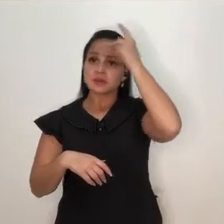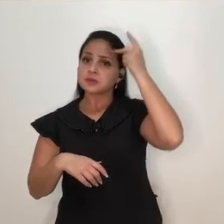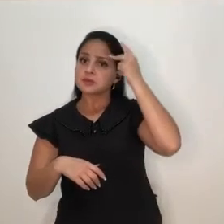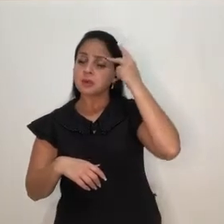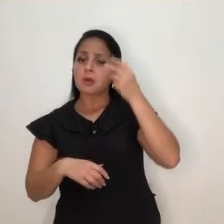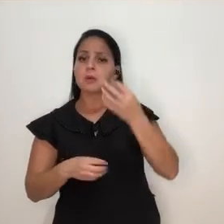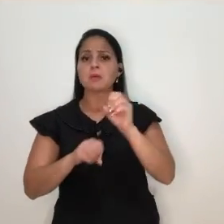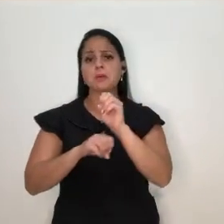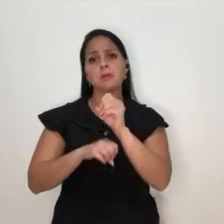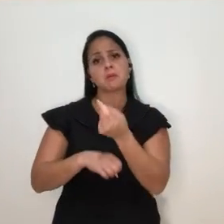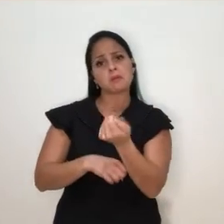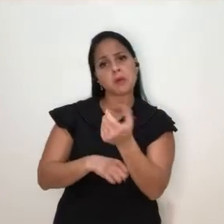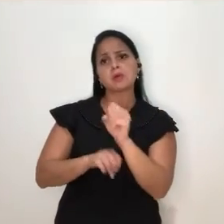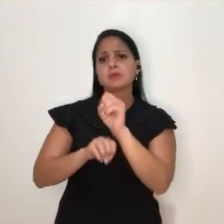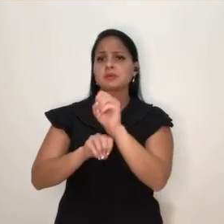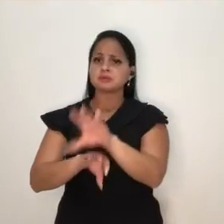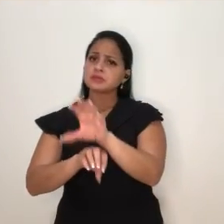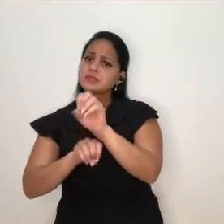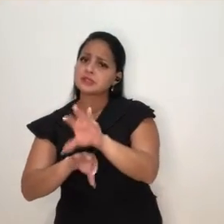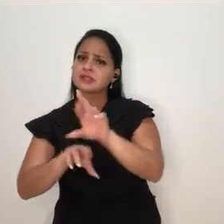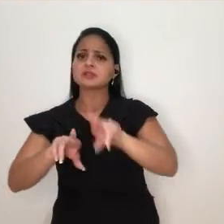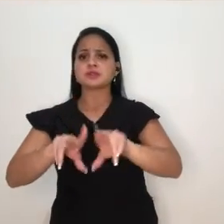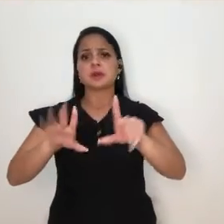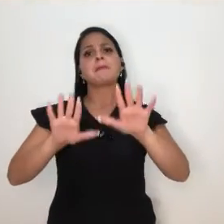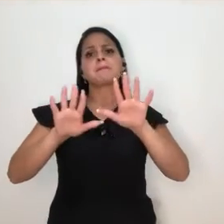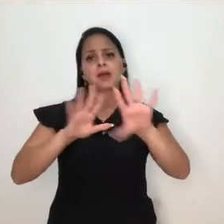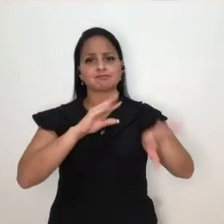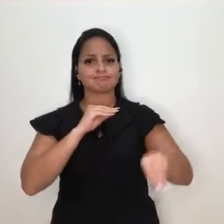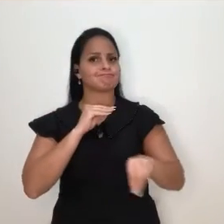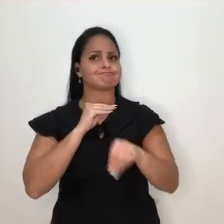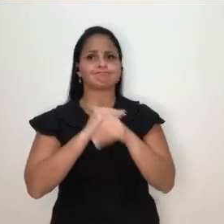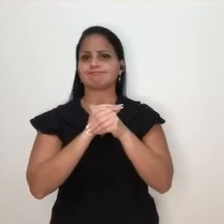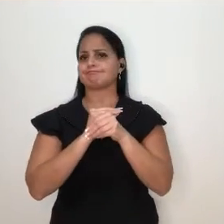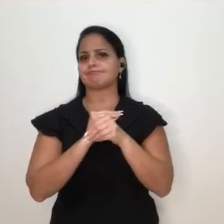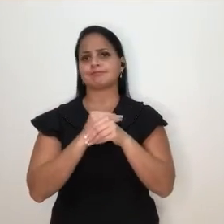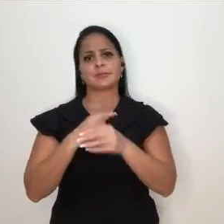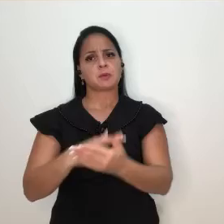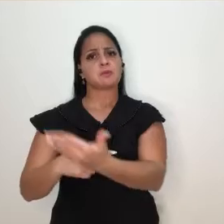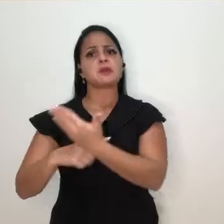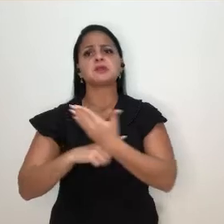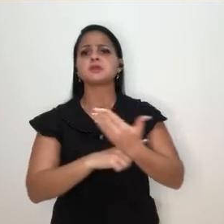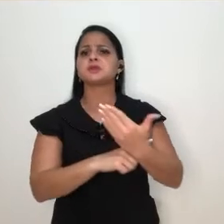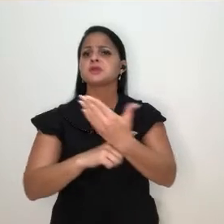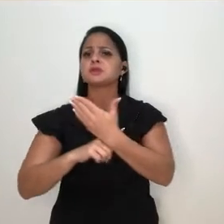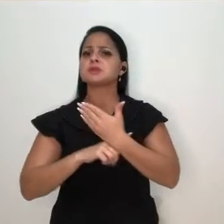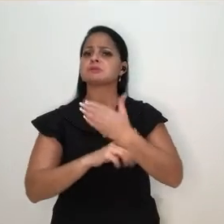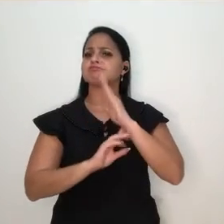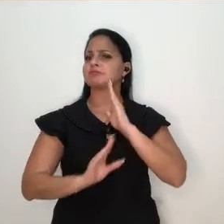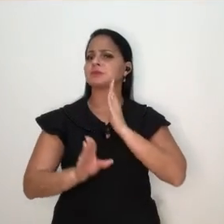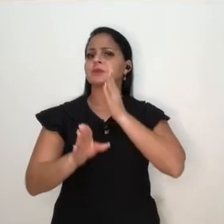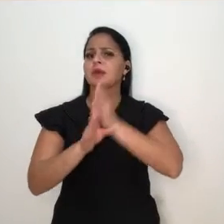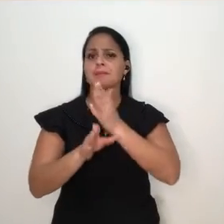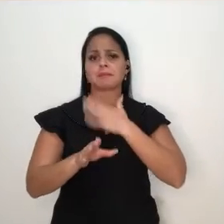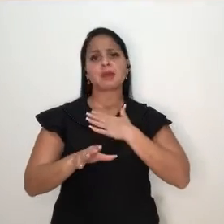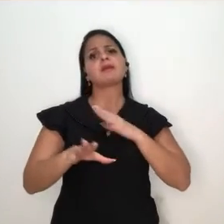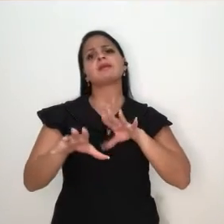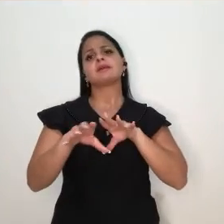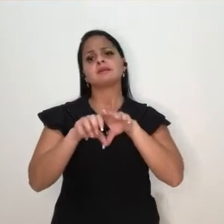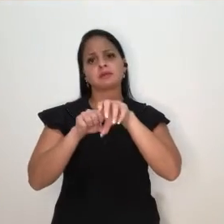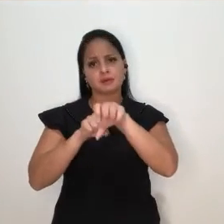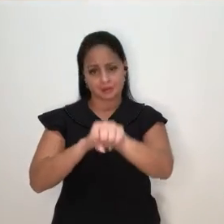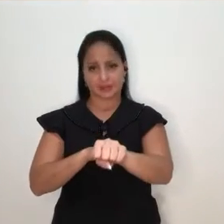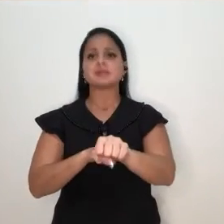pouco diferentes, com ensino diferente, mas que me agregou muito, me ajudou a descobrir a minha área de